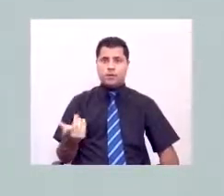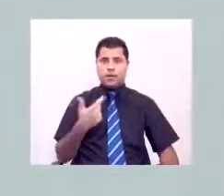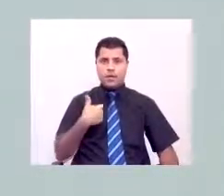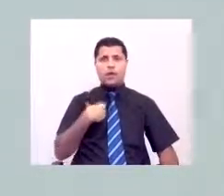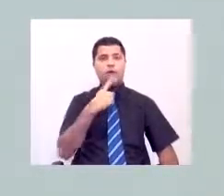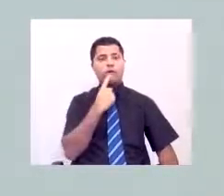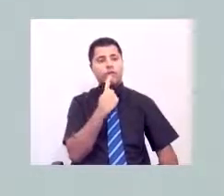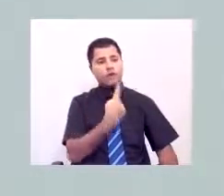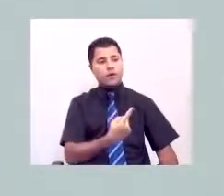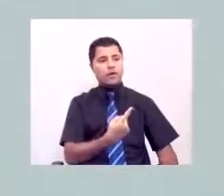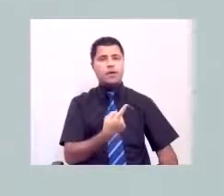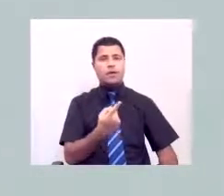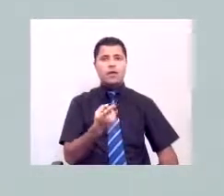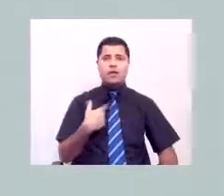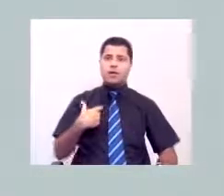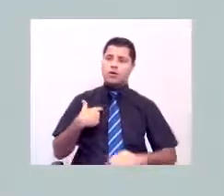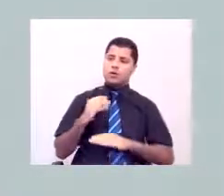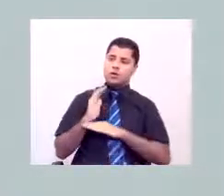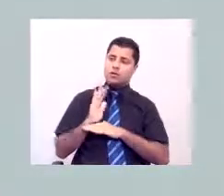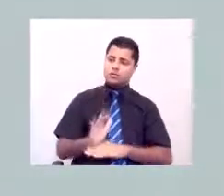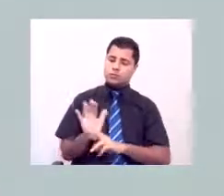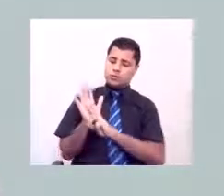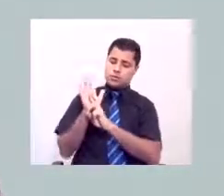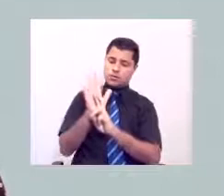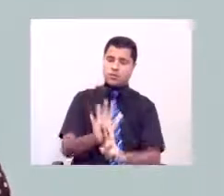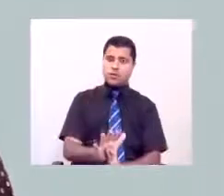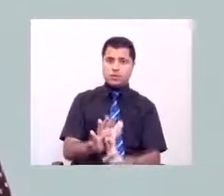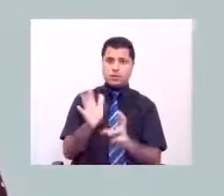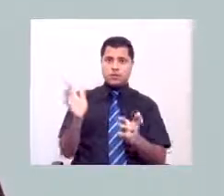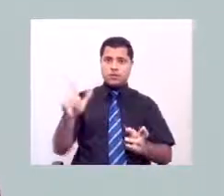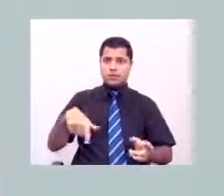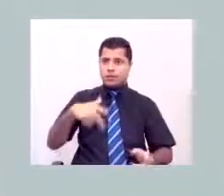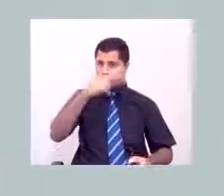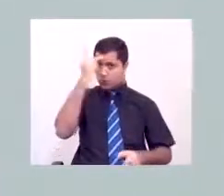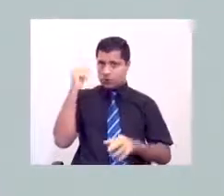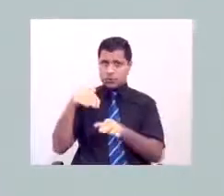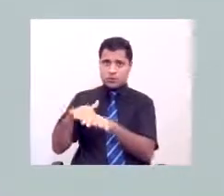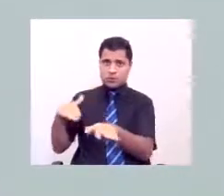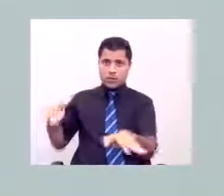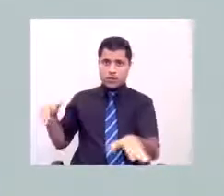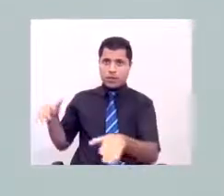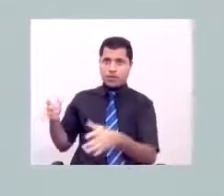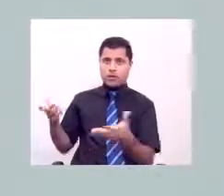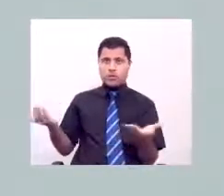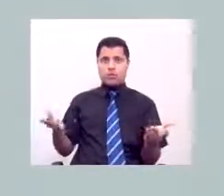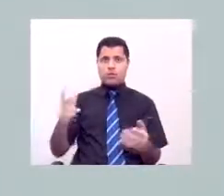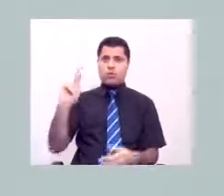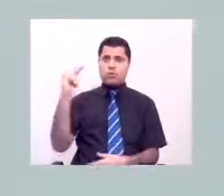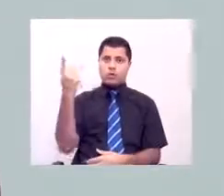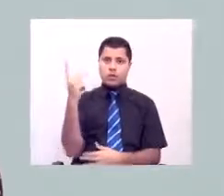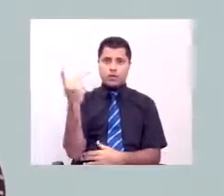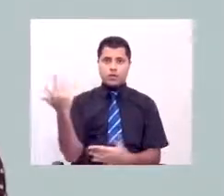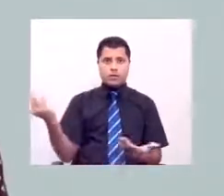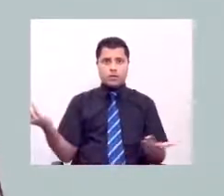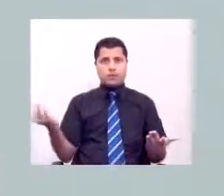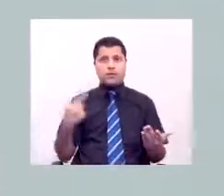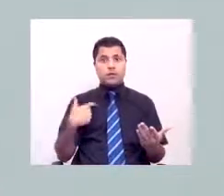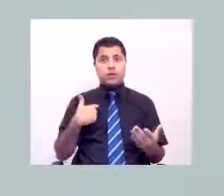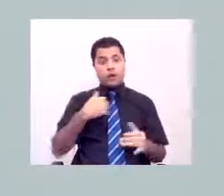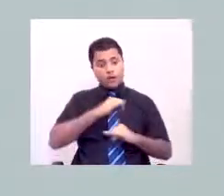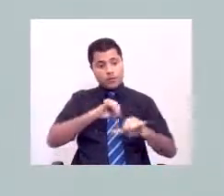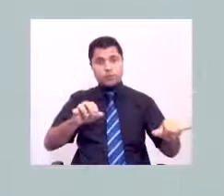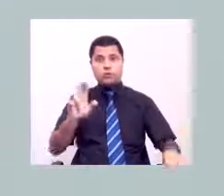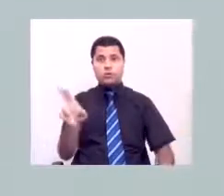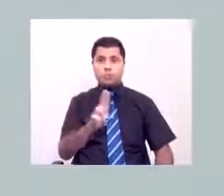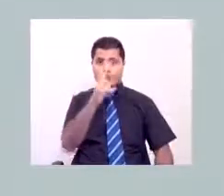represento interesse de dono de estacionamento, aqui eu represento o interesse das pessoas que fazem uso do aeroporto de Guarulhos, inclusive eu